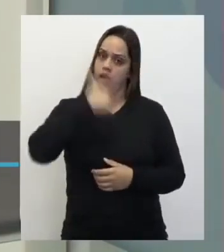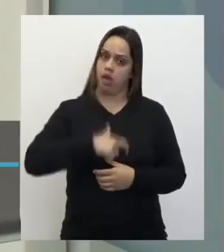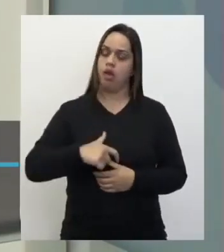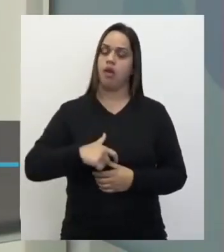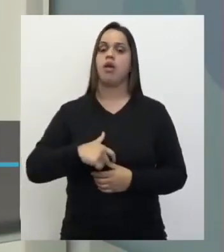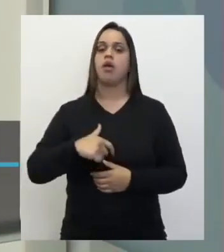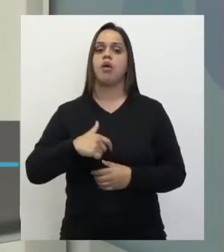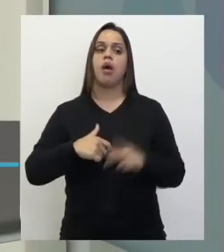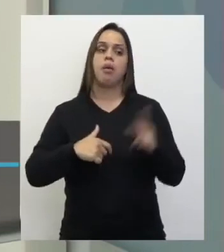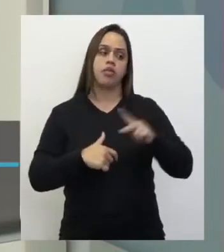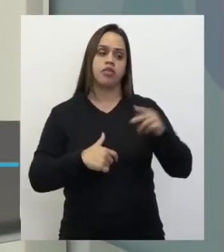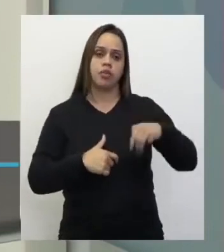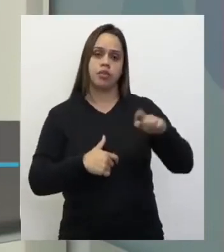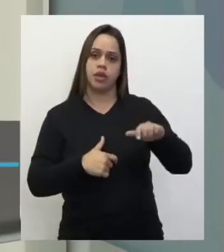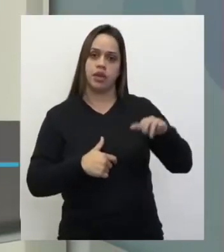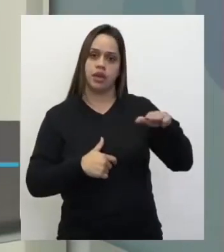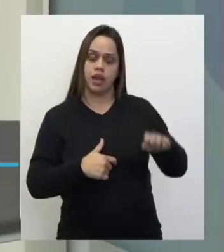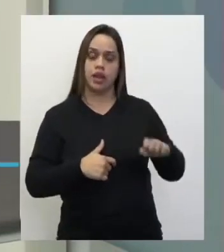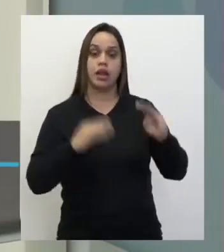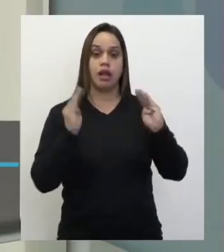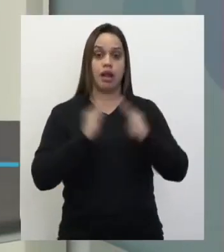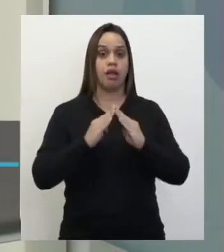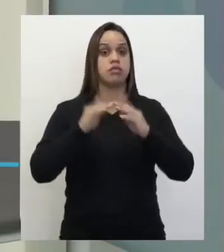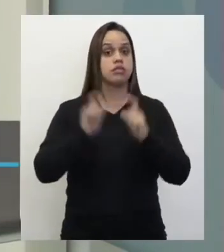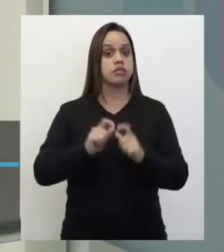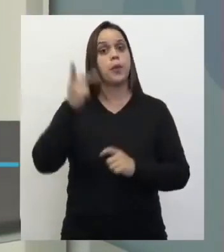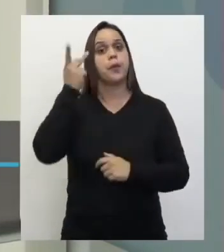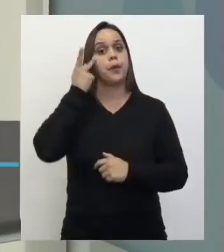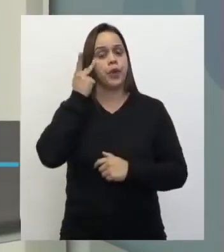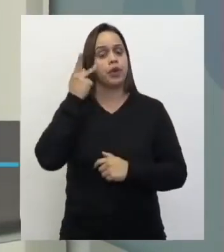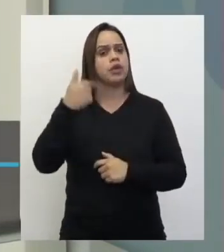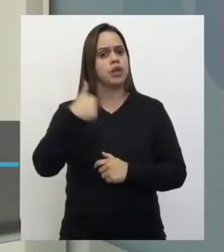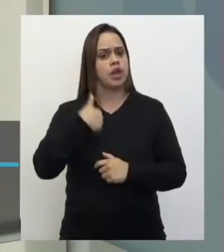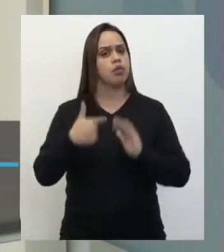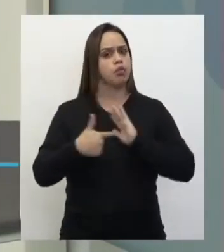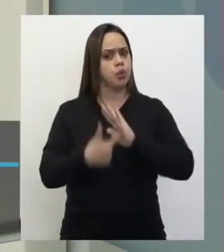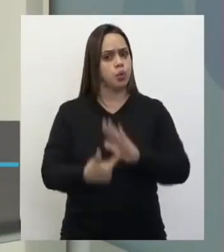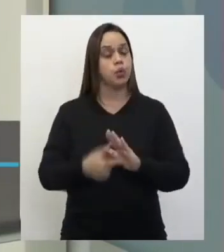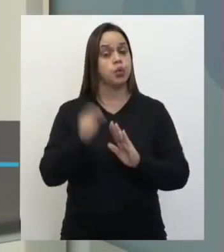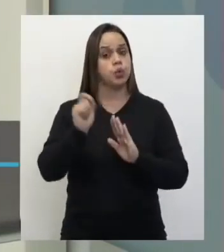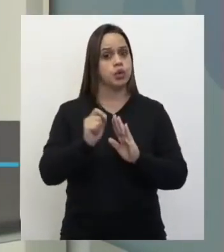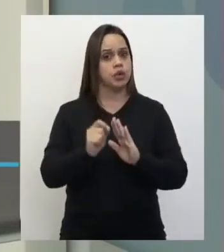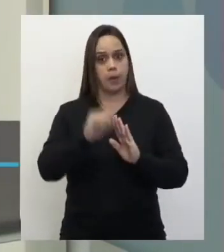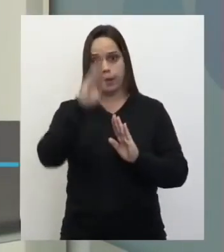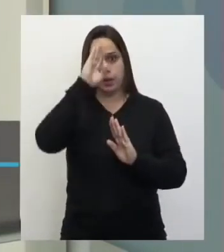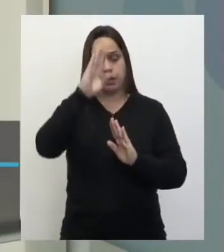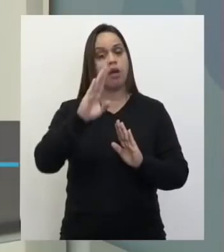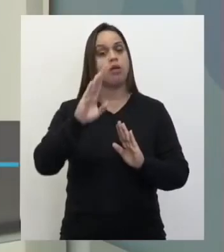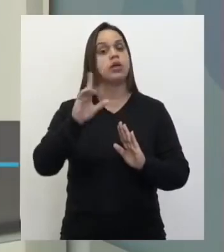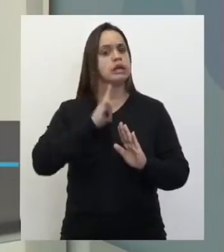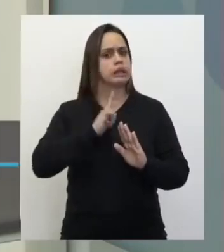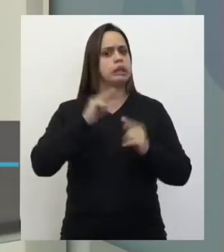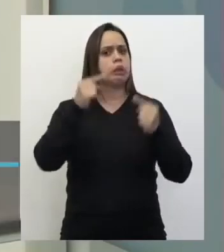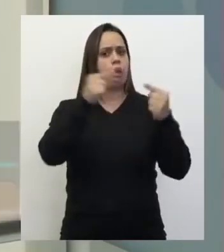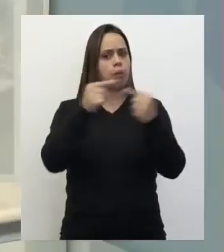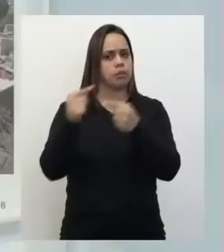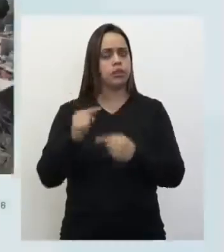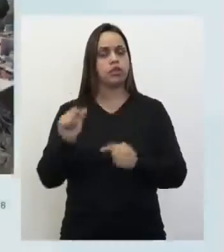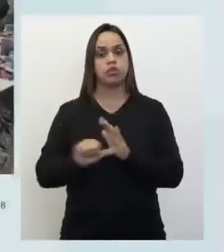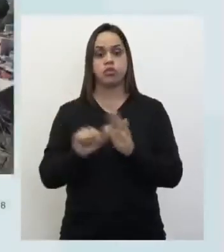aqui do estúdio, residimos em São Paulo e eu trouxe um destaque que tem a ver lá com as nossas primeiras